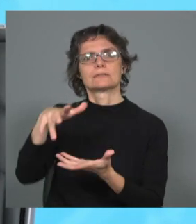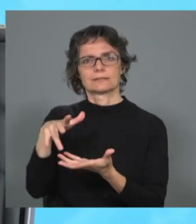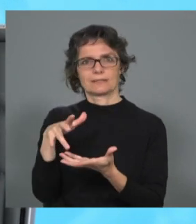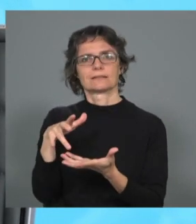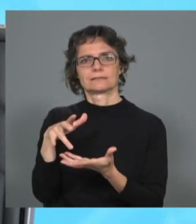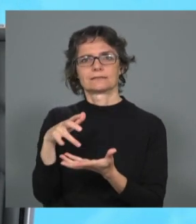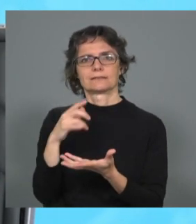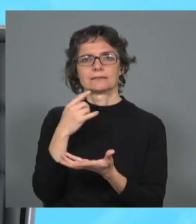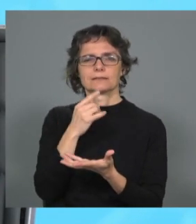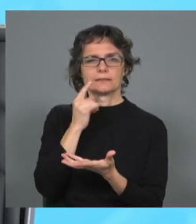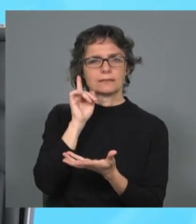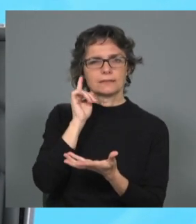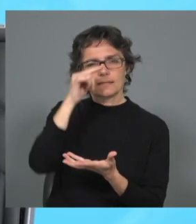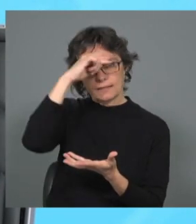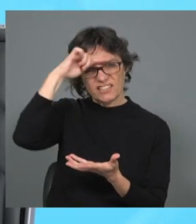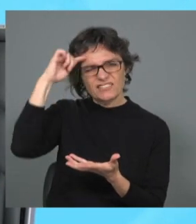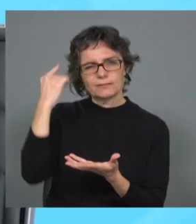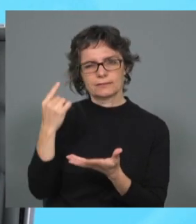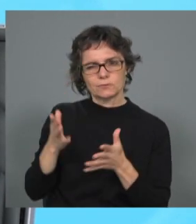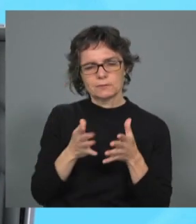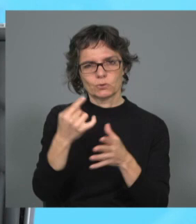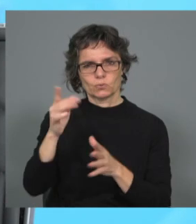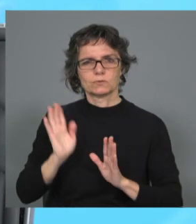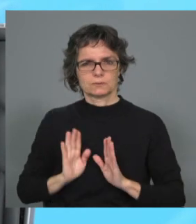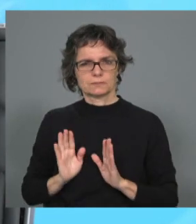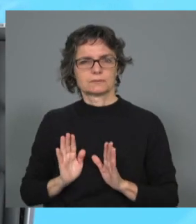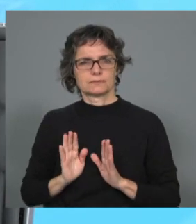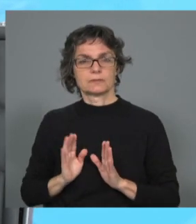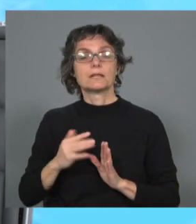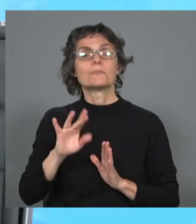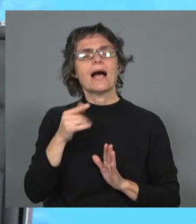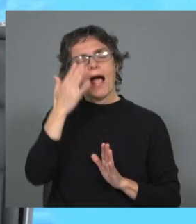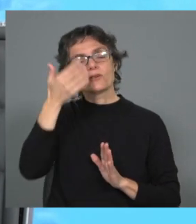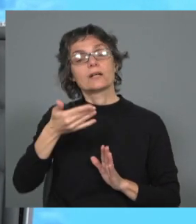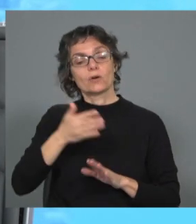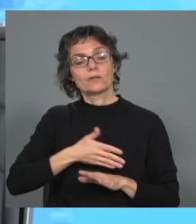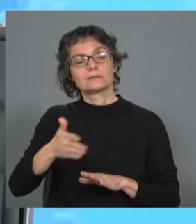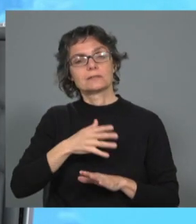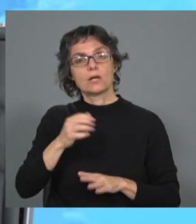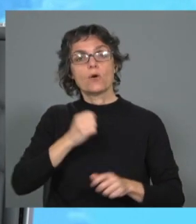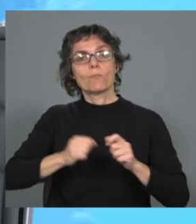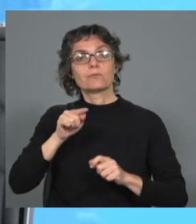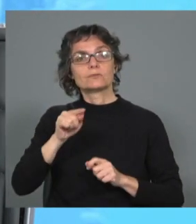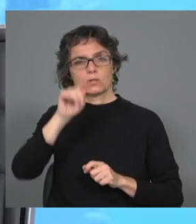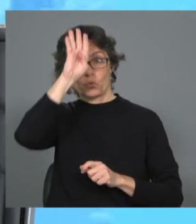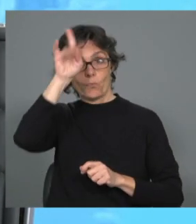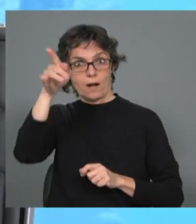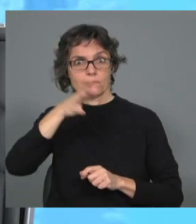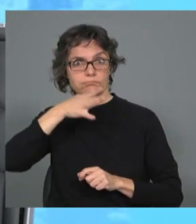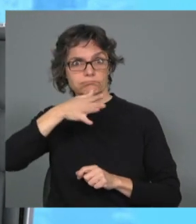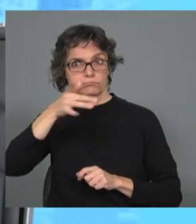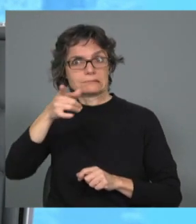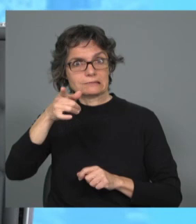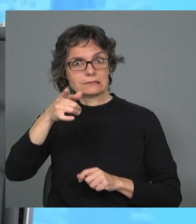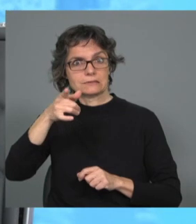orientações pastorais são muito importantes. Penso que este movimento que está a ser feito nesta altura é mais um movimento extraordinariamente inteligente do Papa Francisco, que este movimento